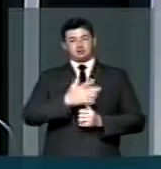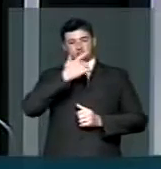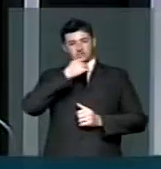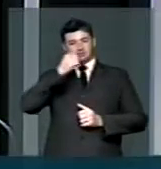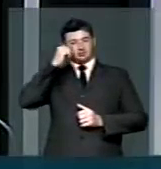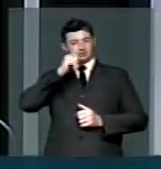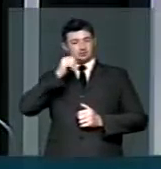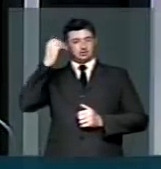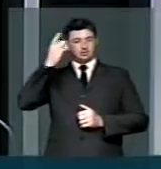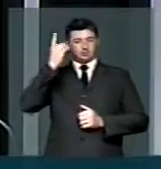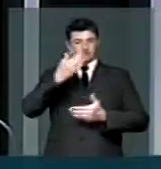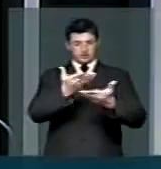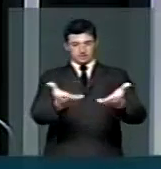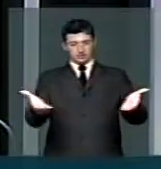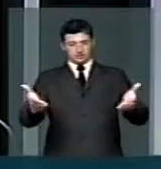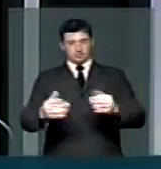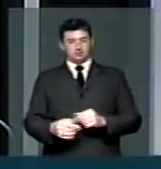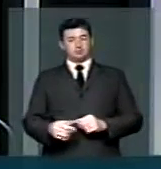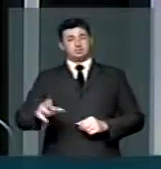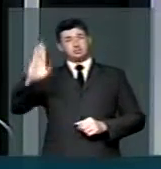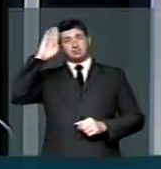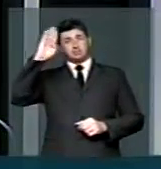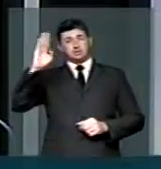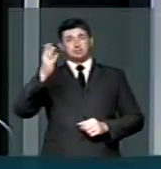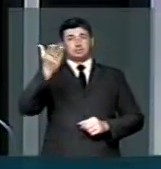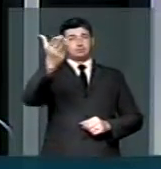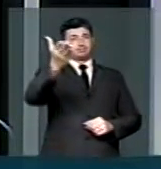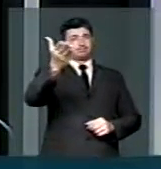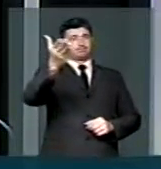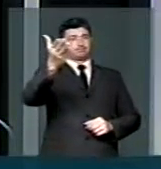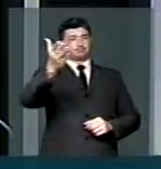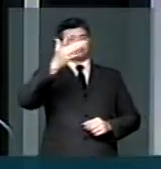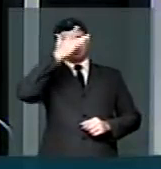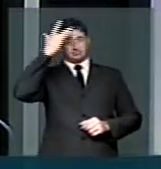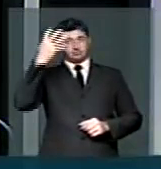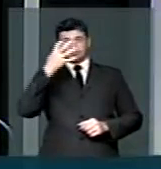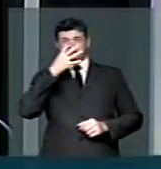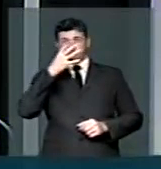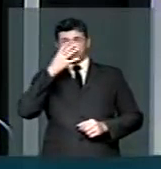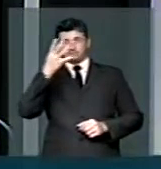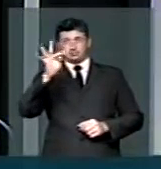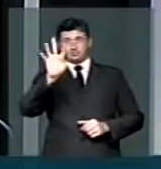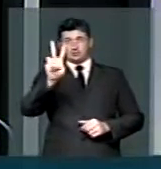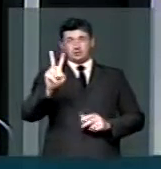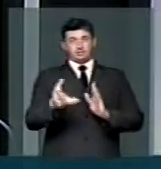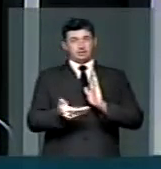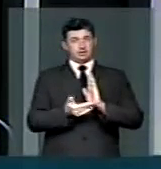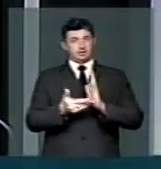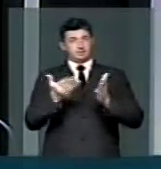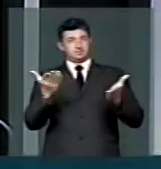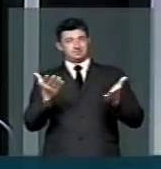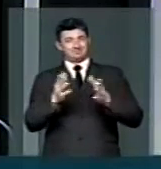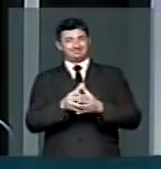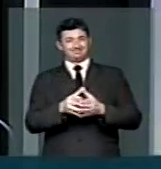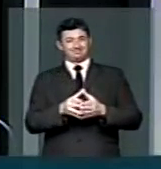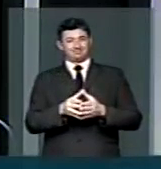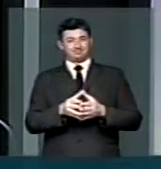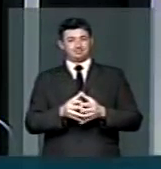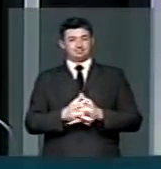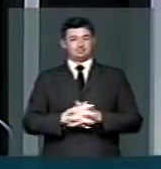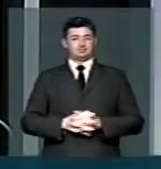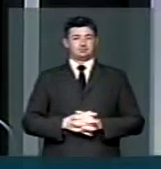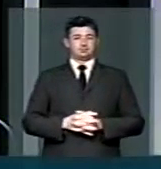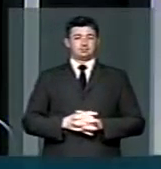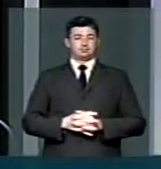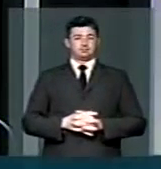Senhoras deputadas, senhores deputados e principalmente os telespectadores da TV Câmara que porventura